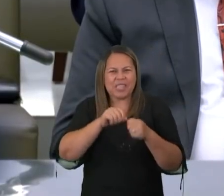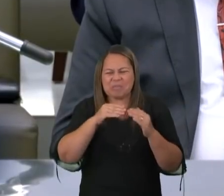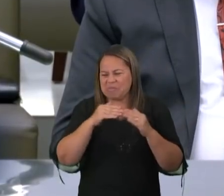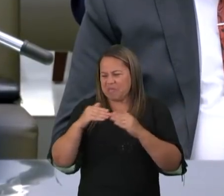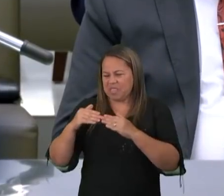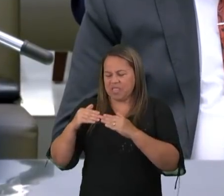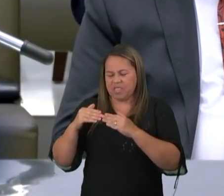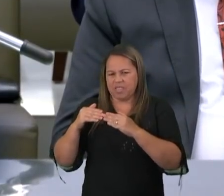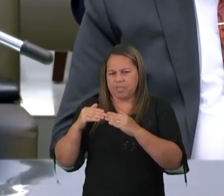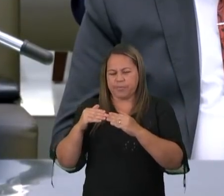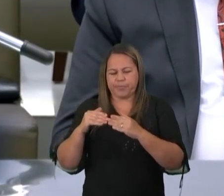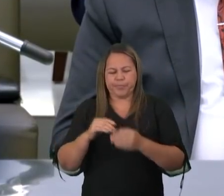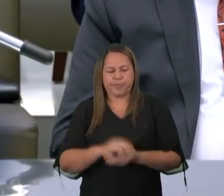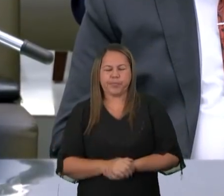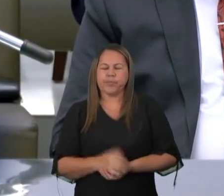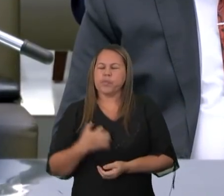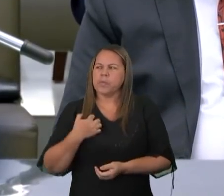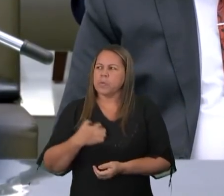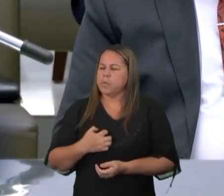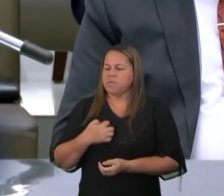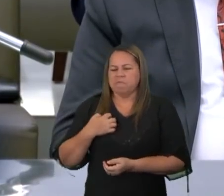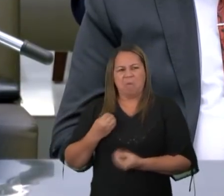irmão dele fica assim, ó.